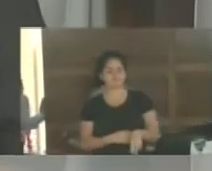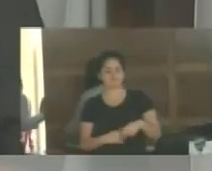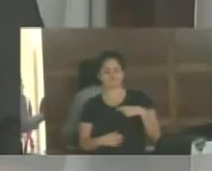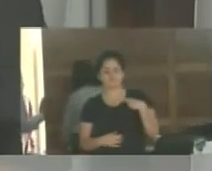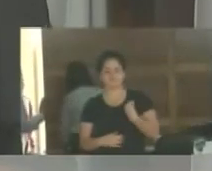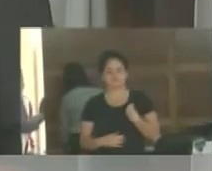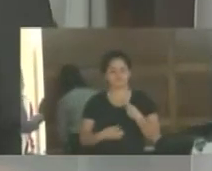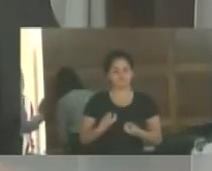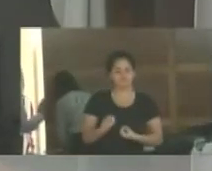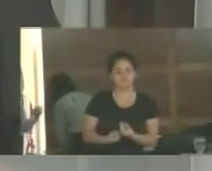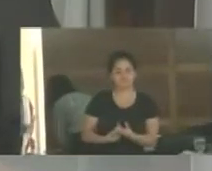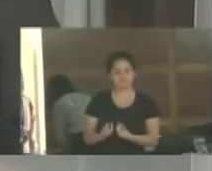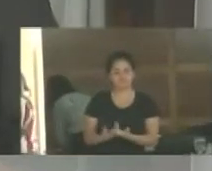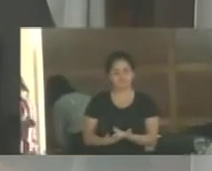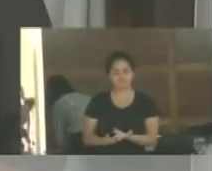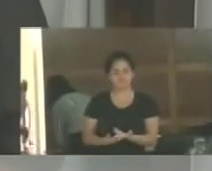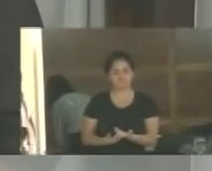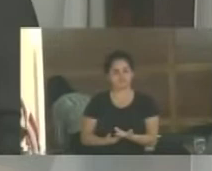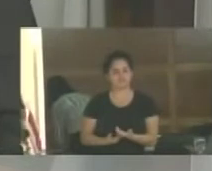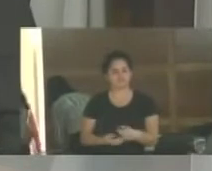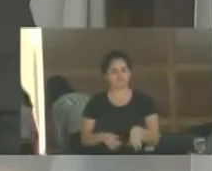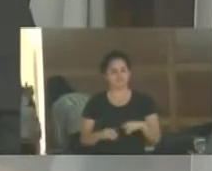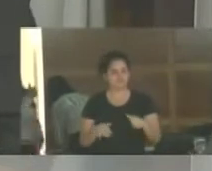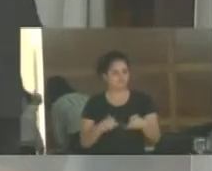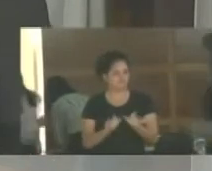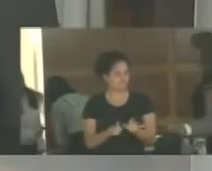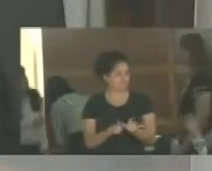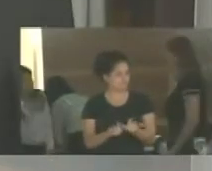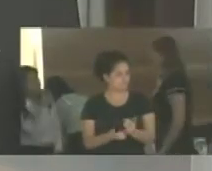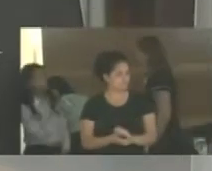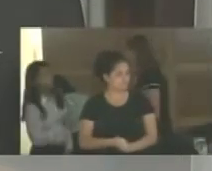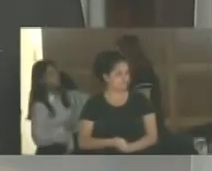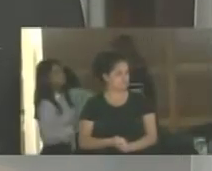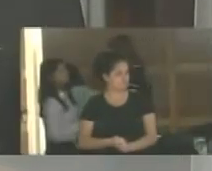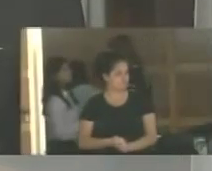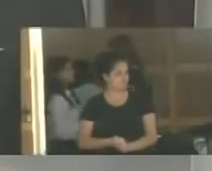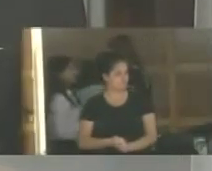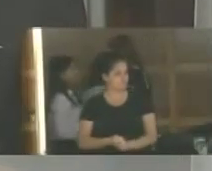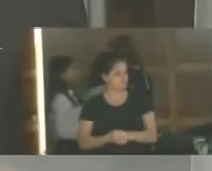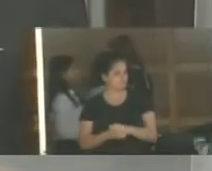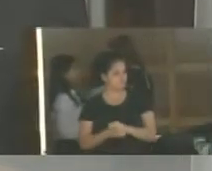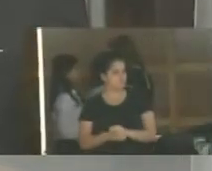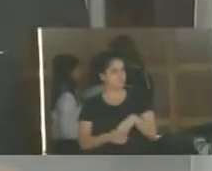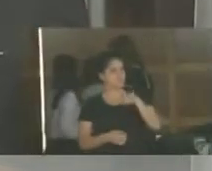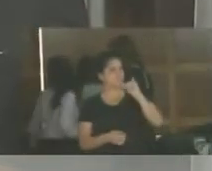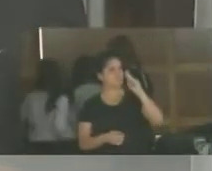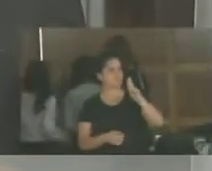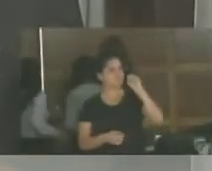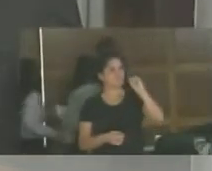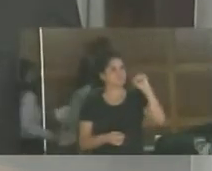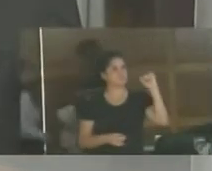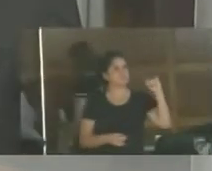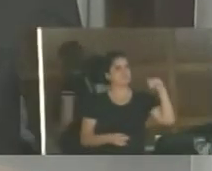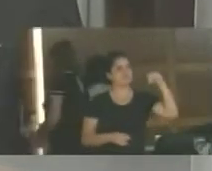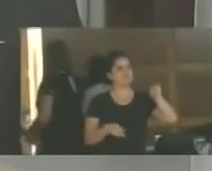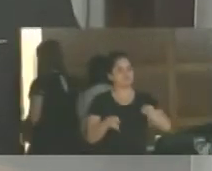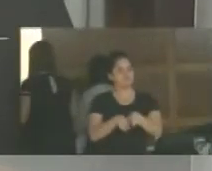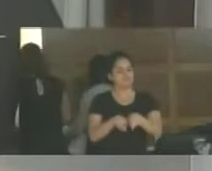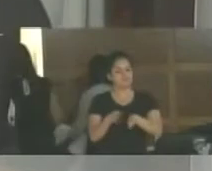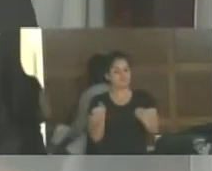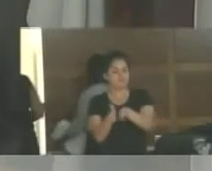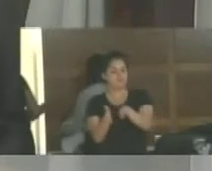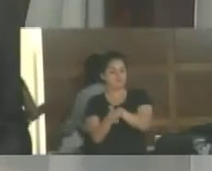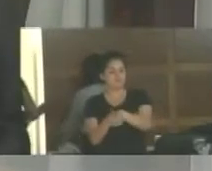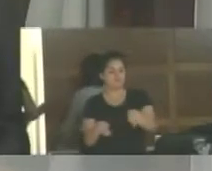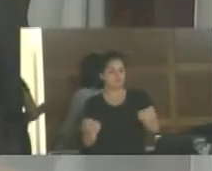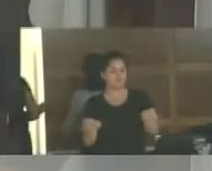de Angra viveu do quê? Do estaleiro, da usina. e do porto de Angra dos Reis. Hoje o